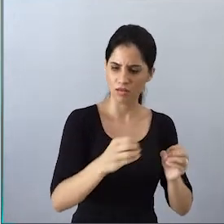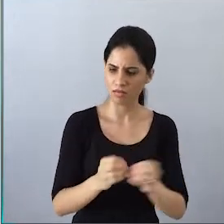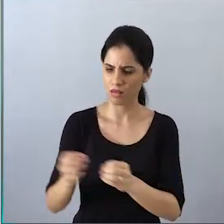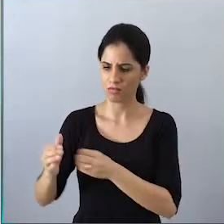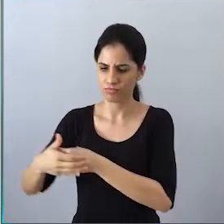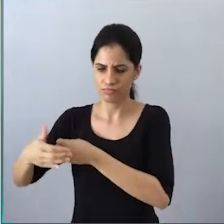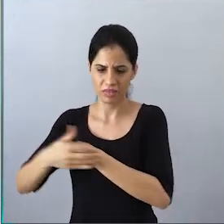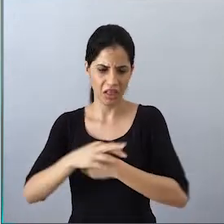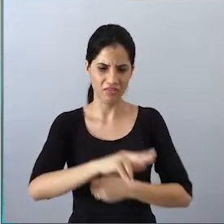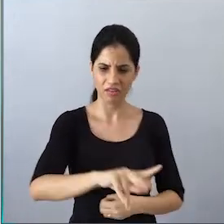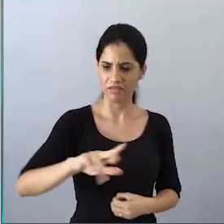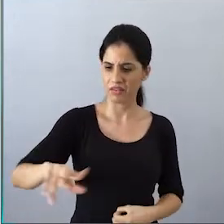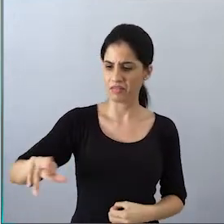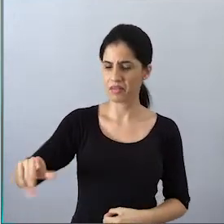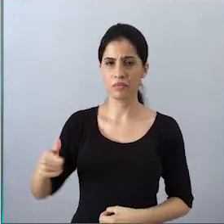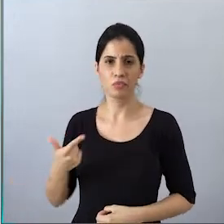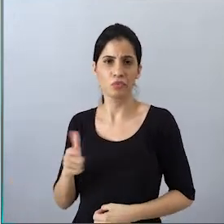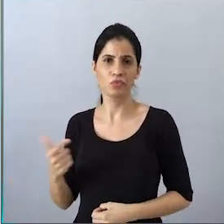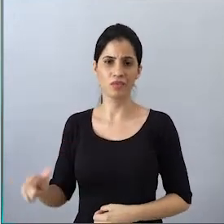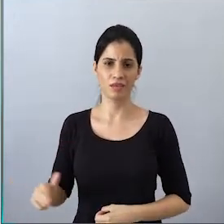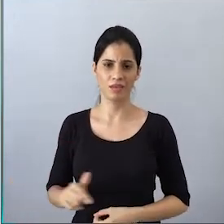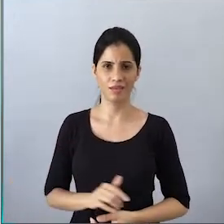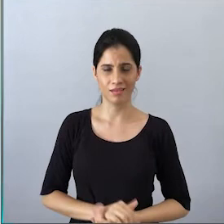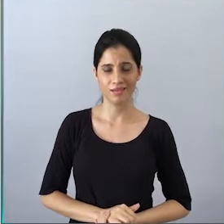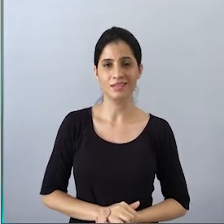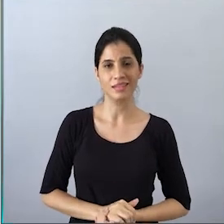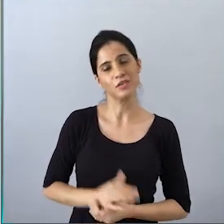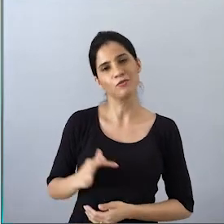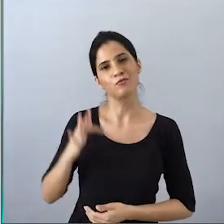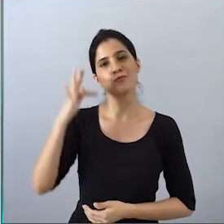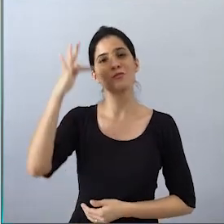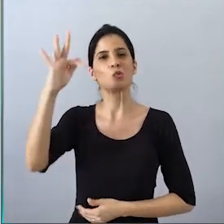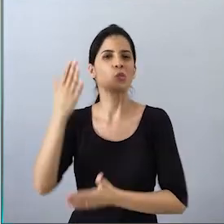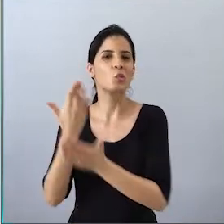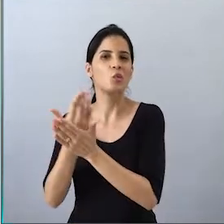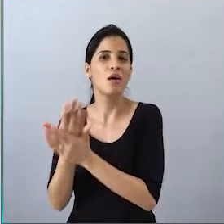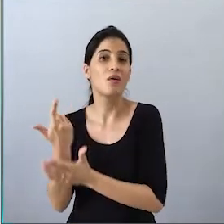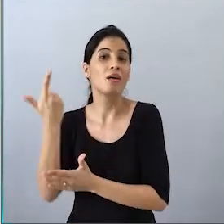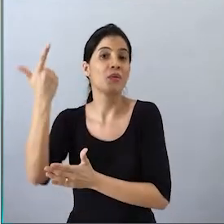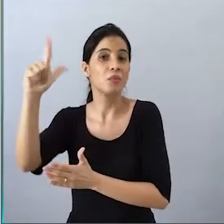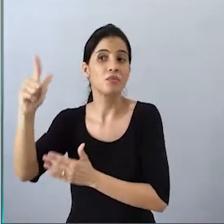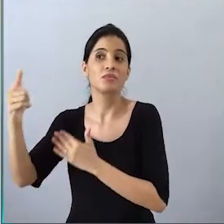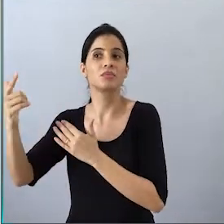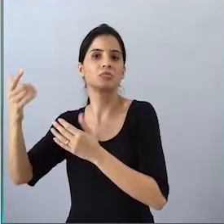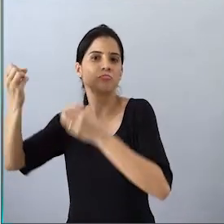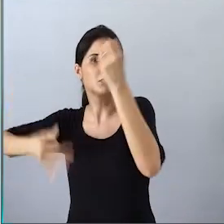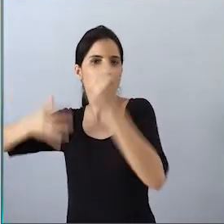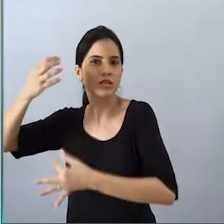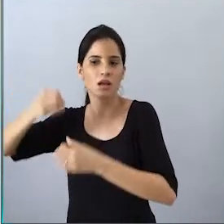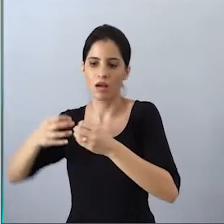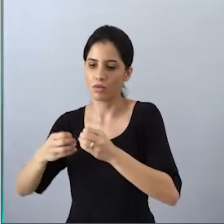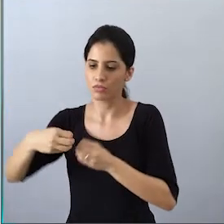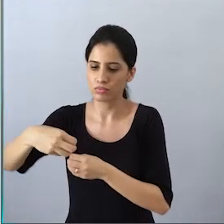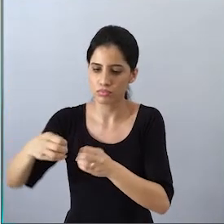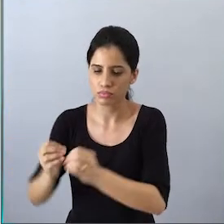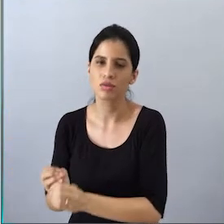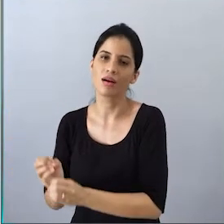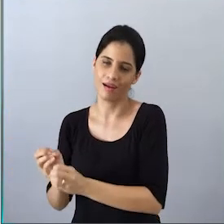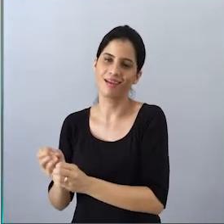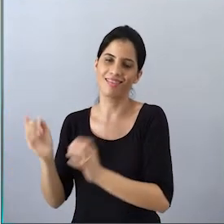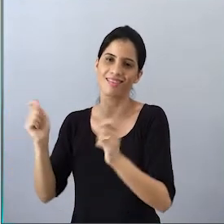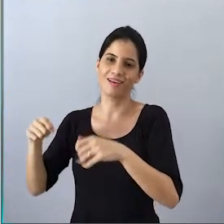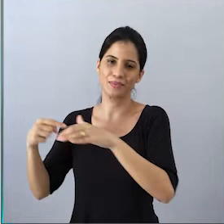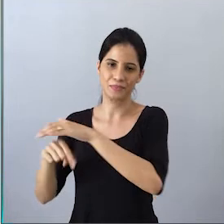células idênticas, conforme poderá ser melhor visto quando discutir-se o formato das células que o compõem. Quanto